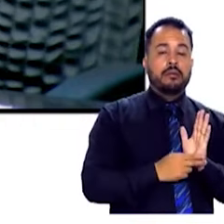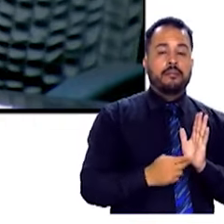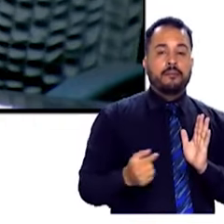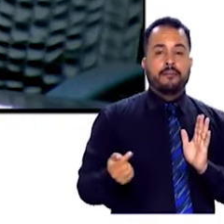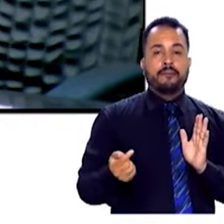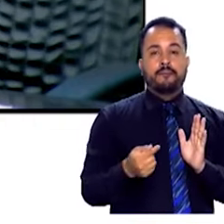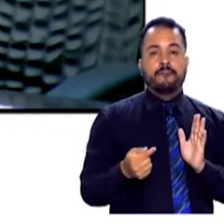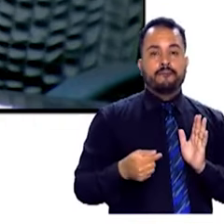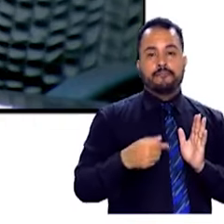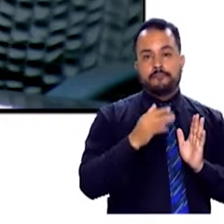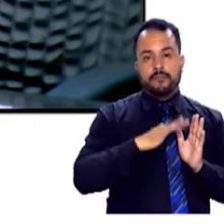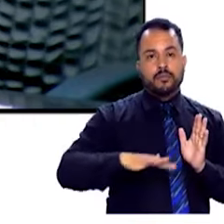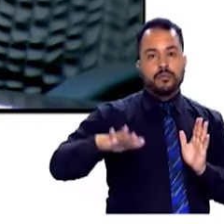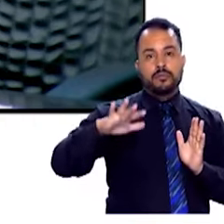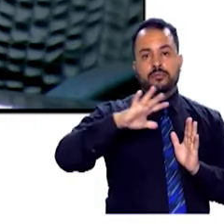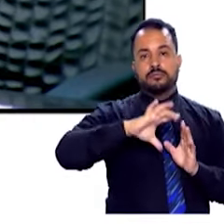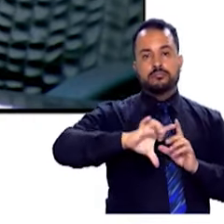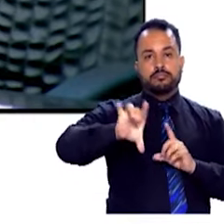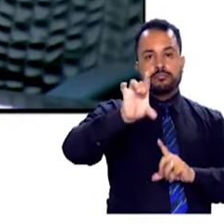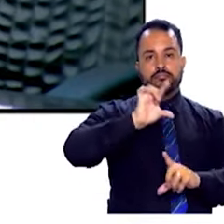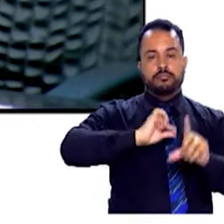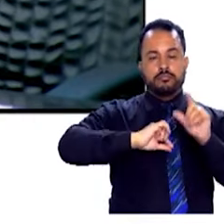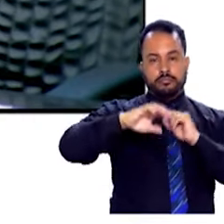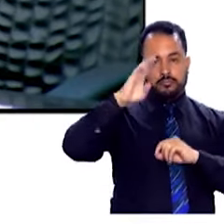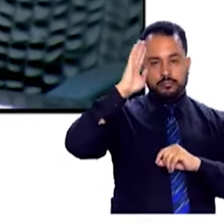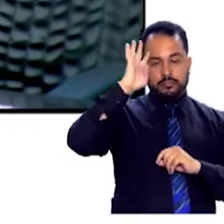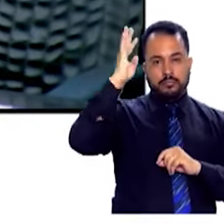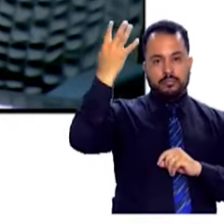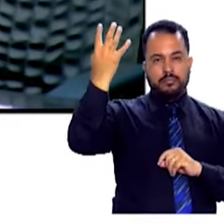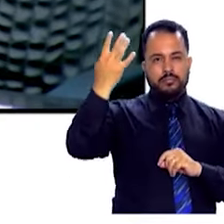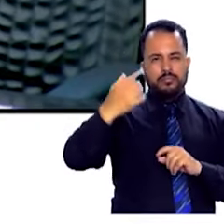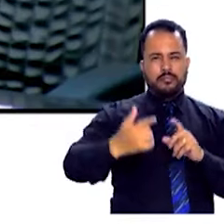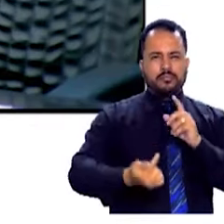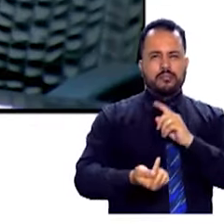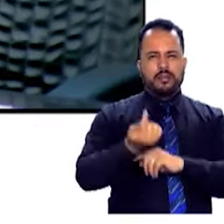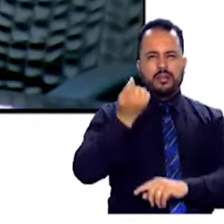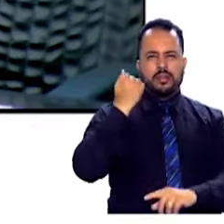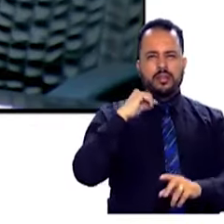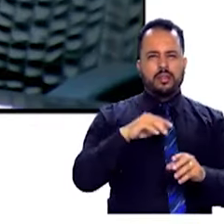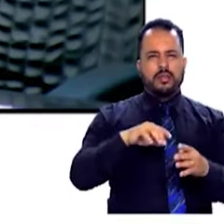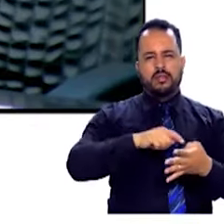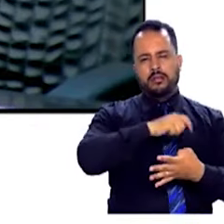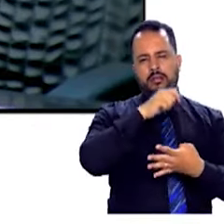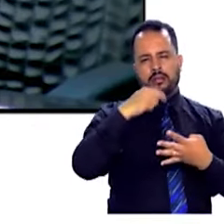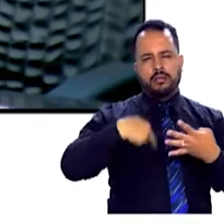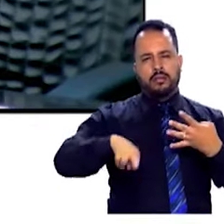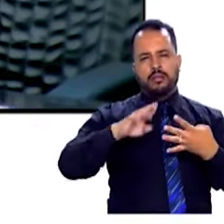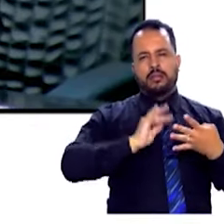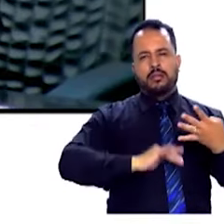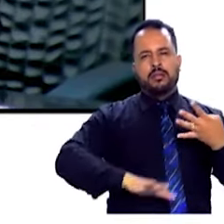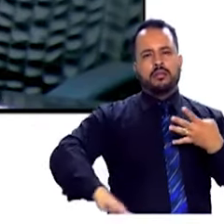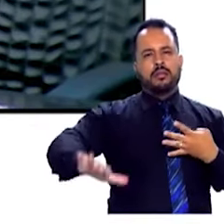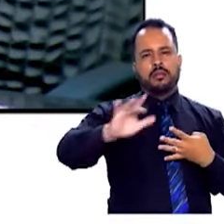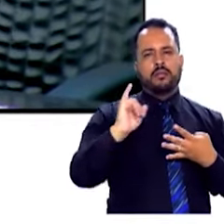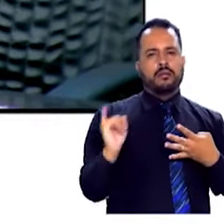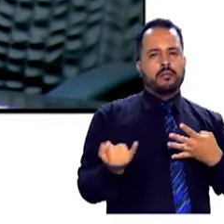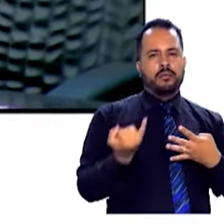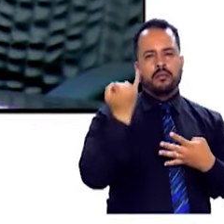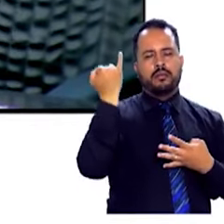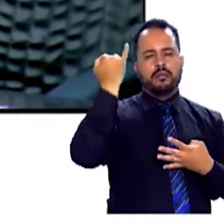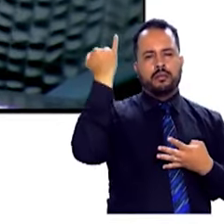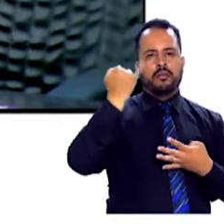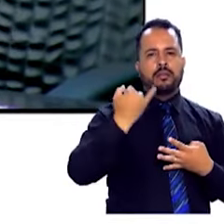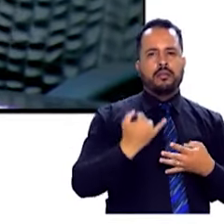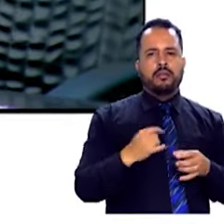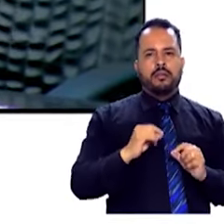esses filtros né quando se fala eh de questões intercedente repercussão geral eh relevância enfim transcendência eh São